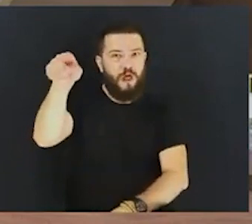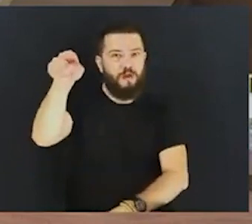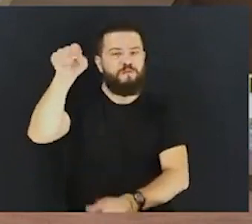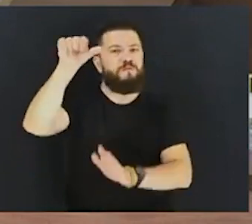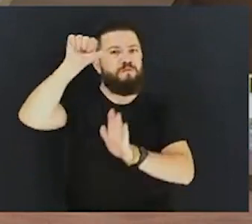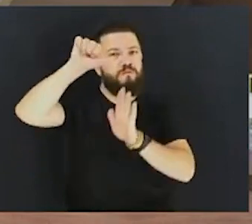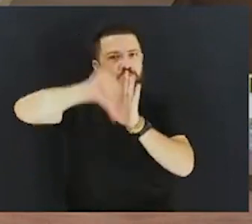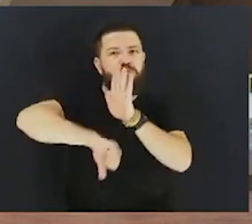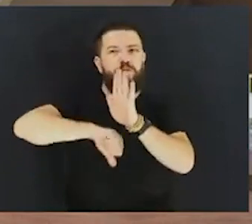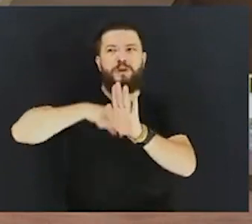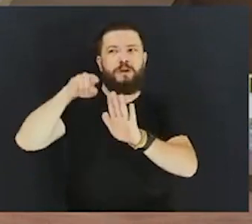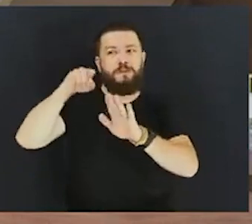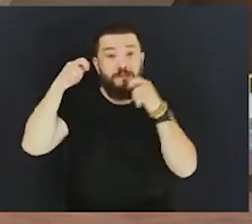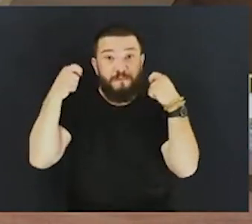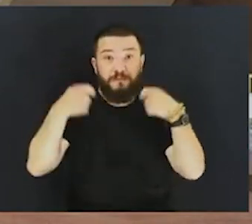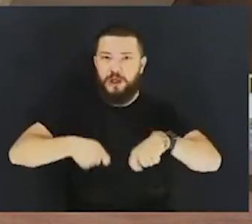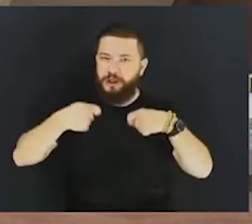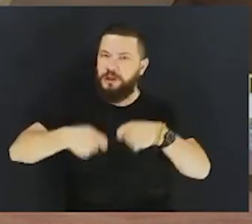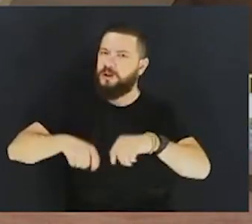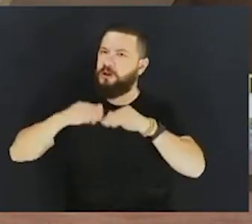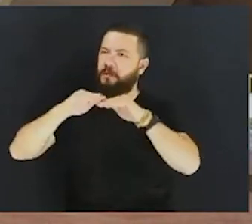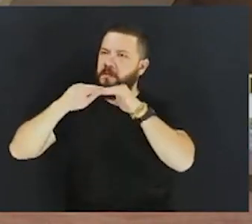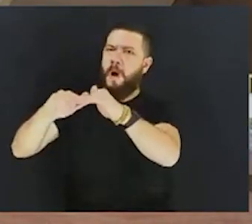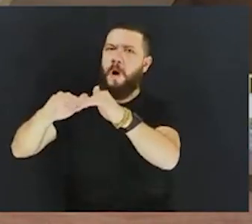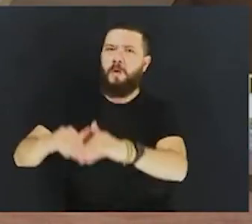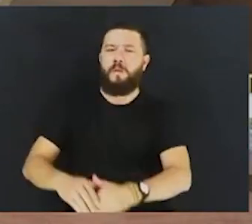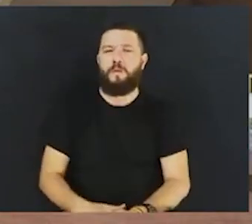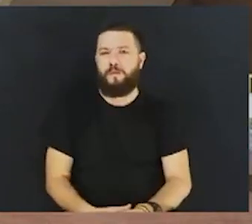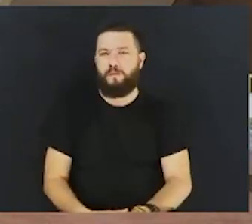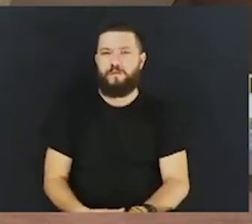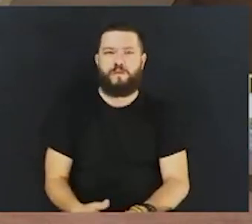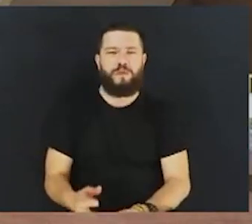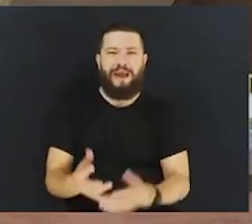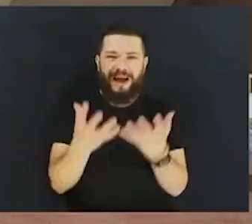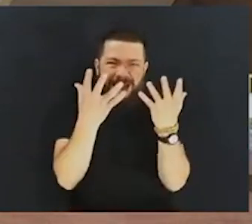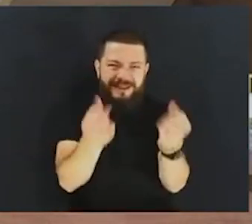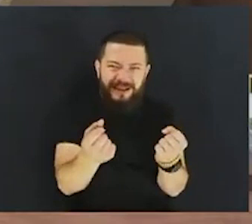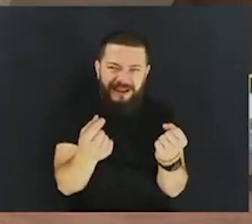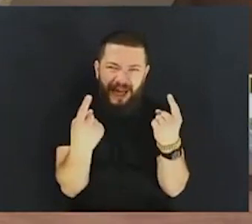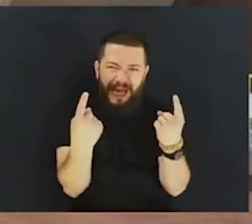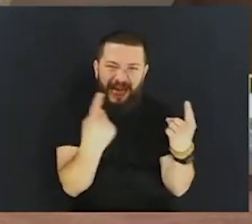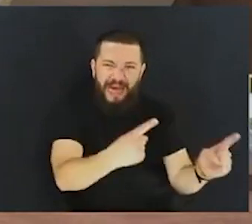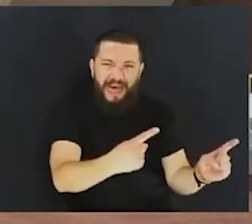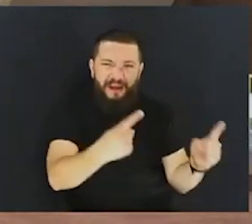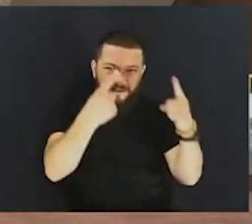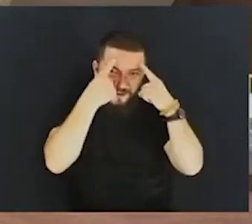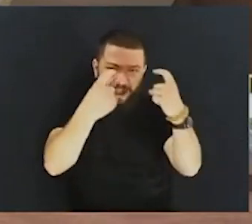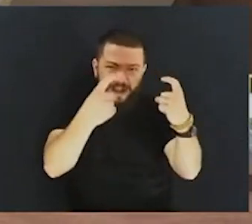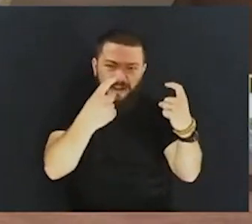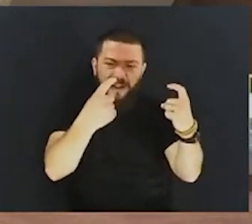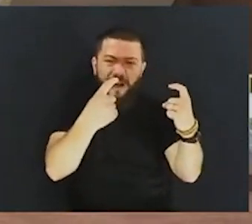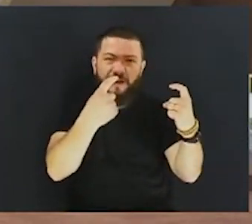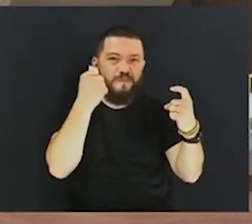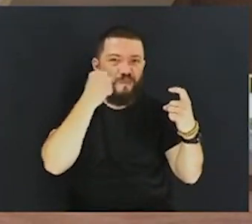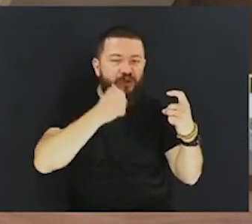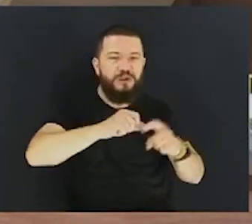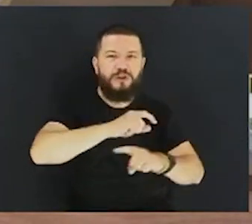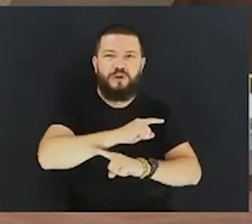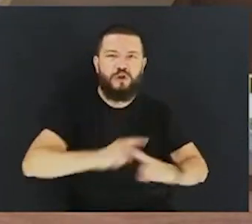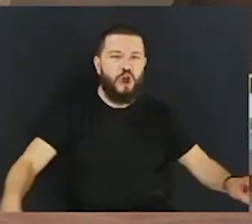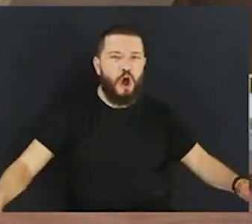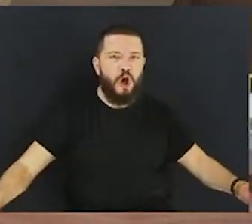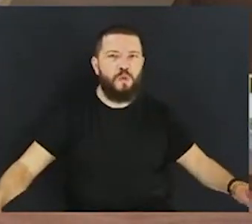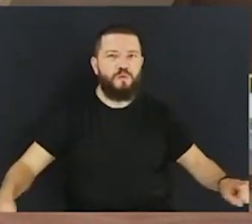que cometeram. Nós não podemos aceitar mais essa violência contra as mulheres. É preciso que a gente resista e que faça